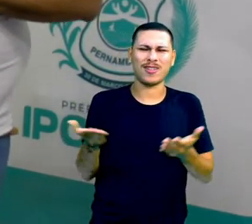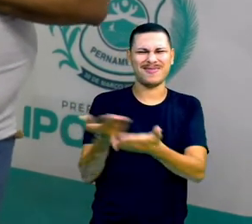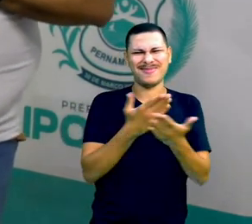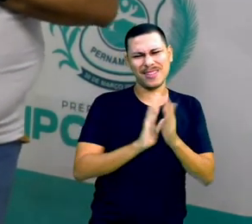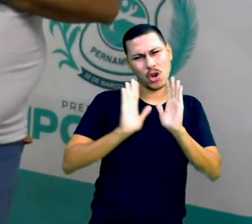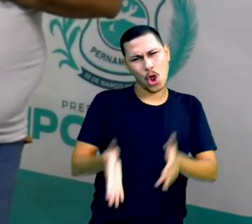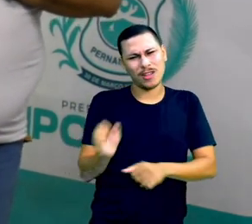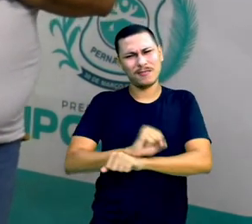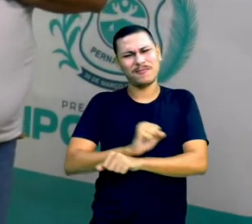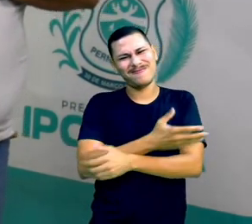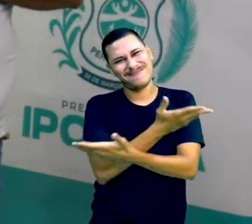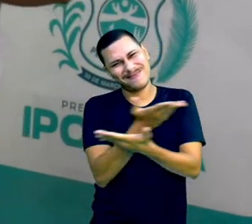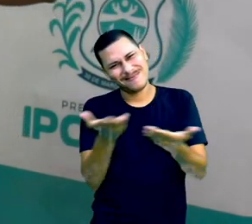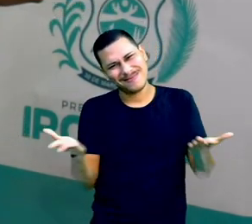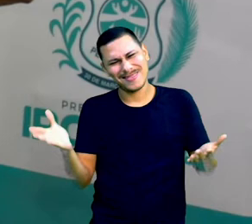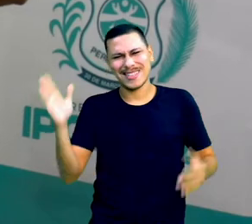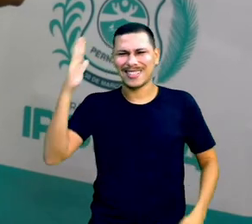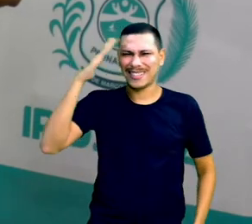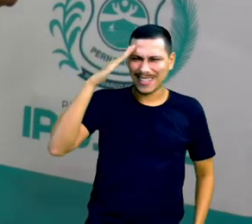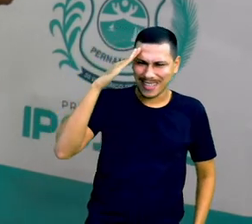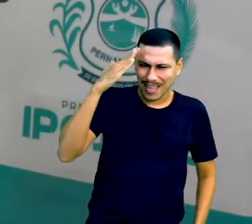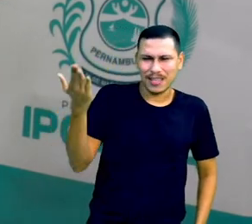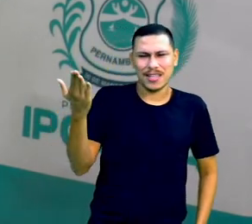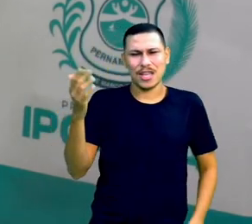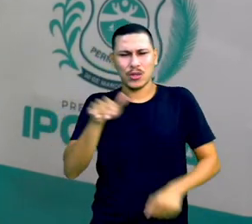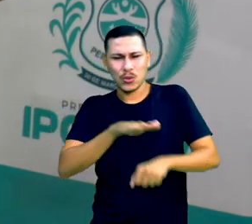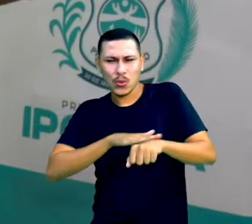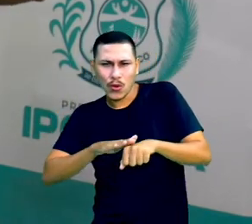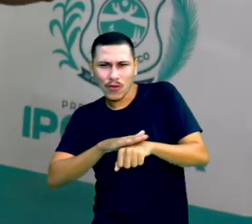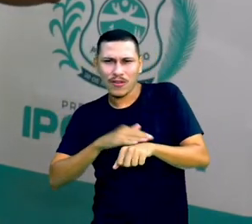hoje e eu espero que vocês tenham entendido a